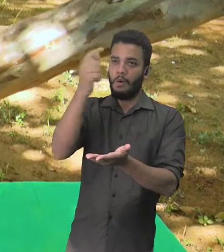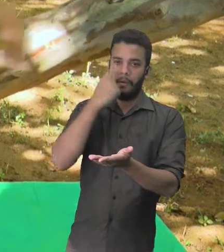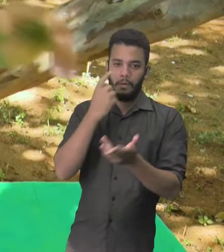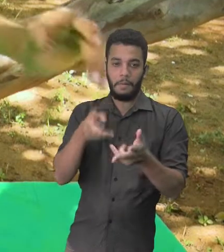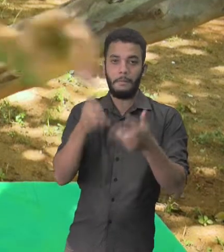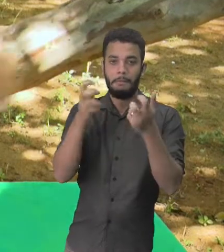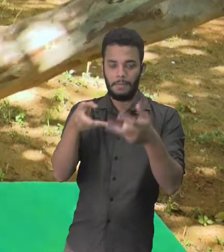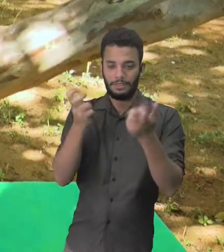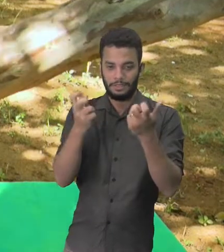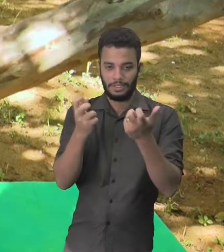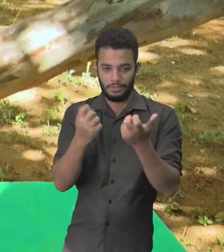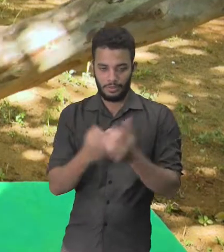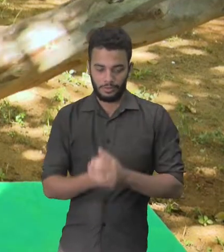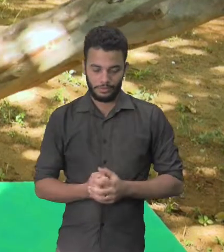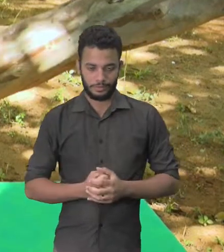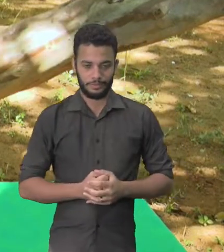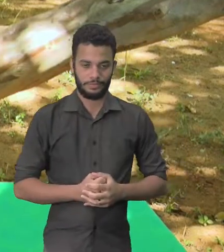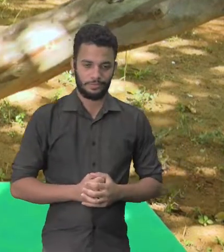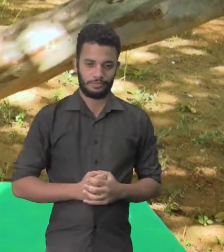mãos.